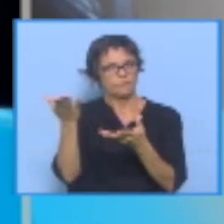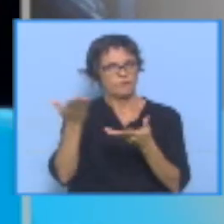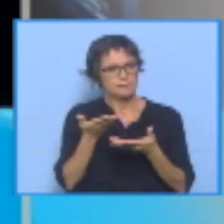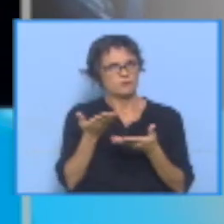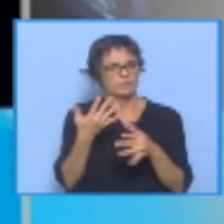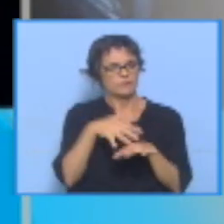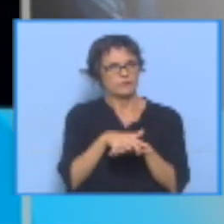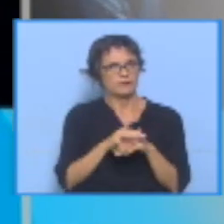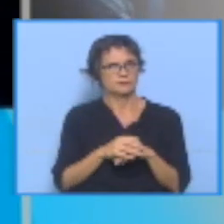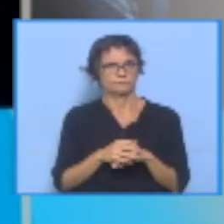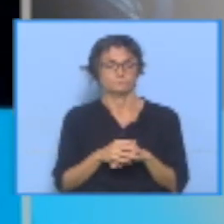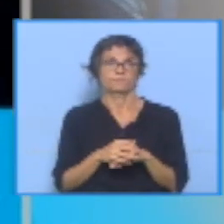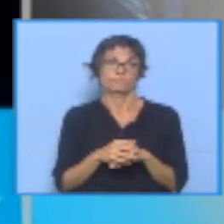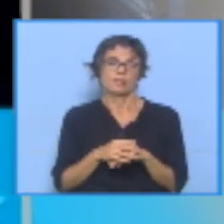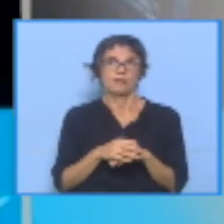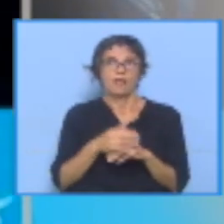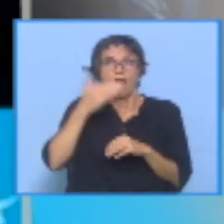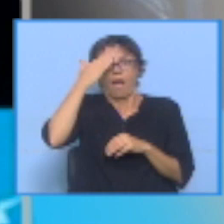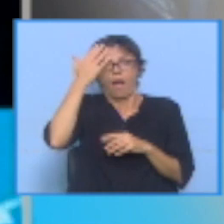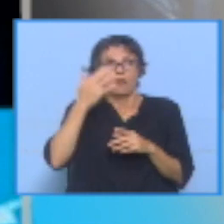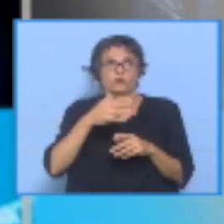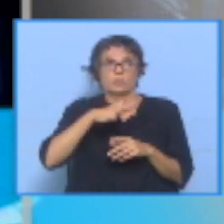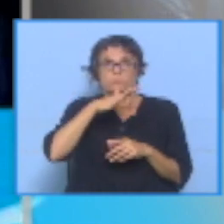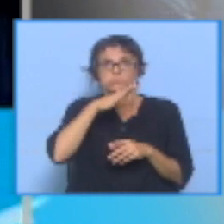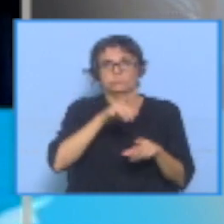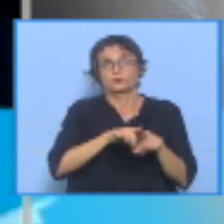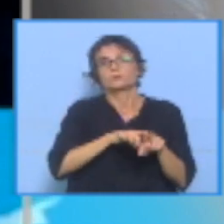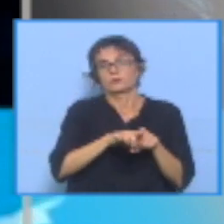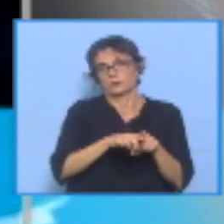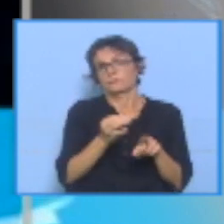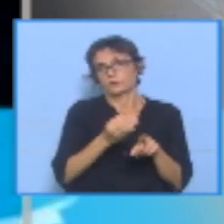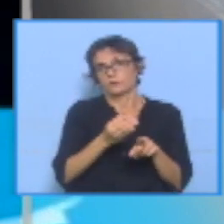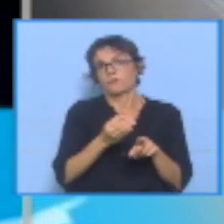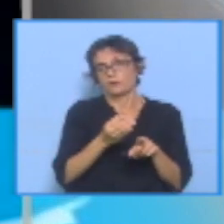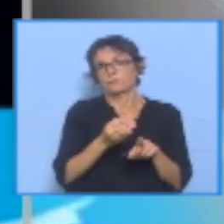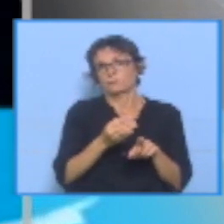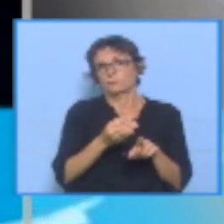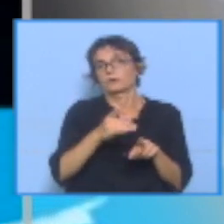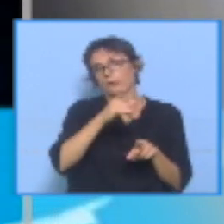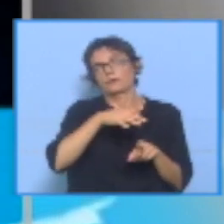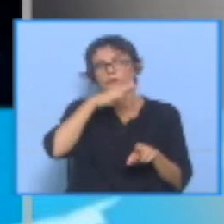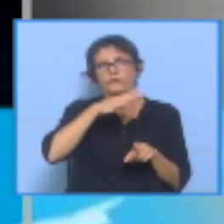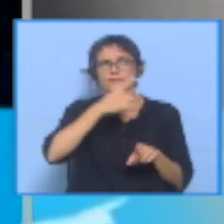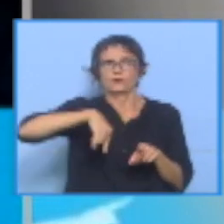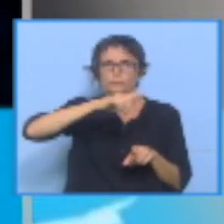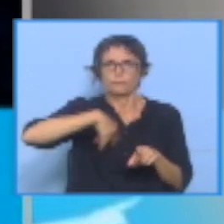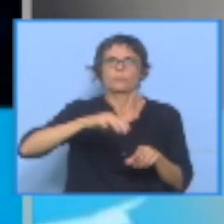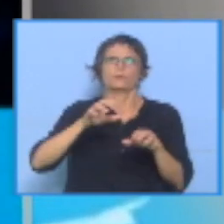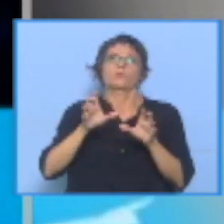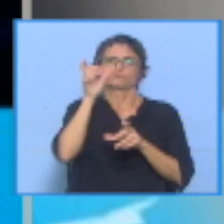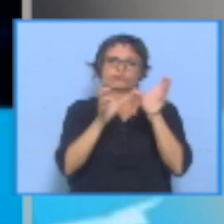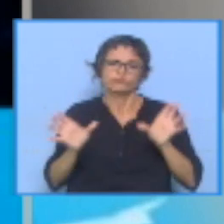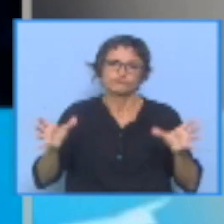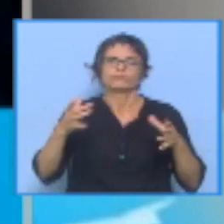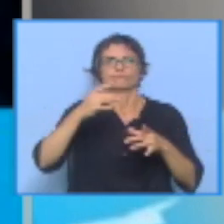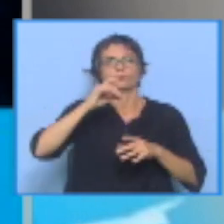do discurso político beneficia deste olhar, desta percepção de que somos um povo de imigrantes que está espalhado pelo mundo